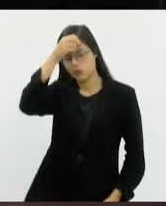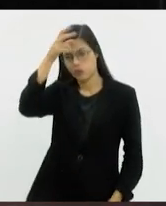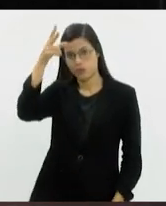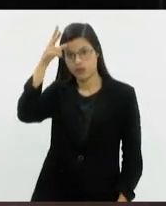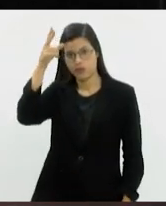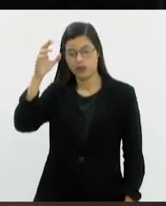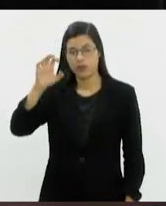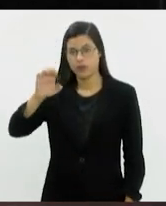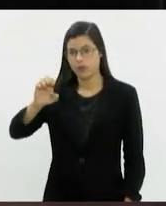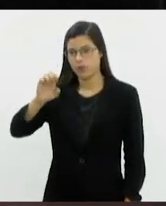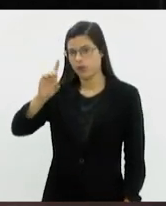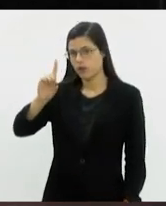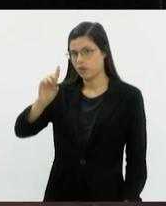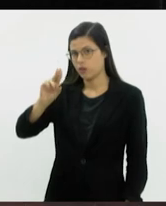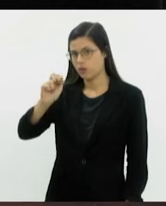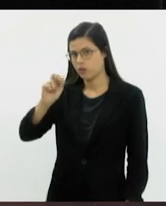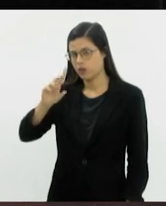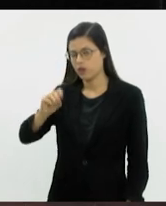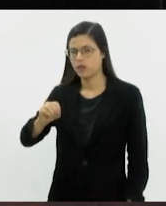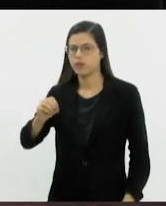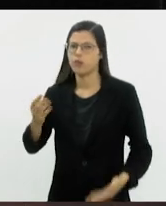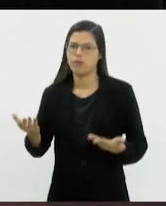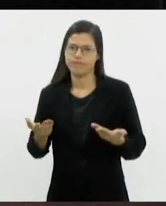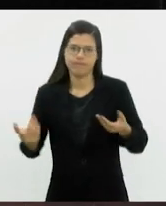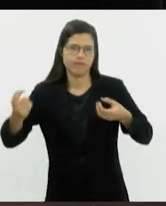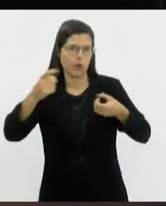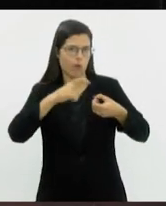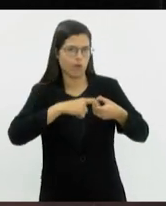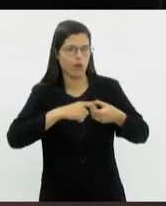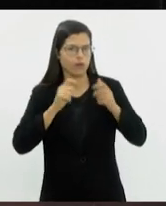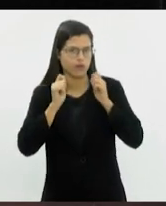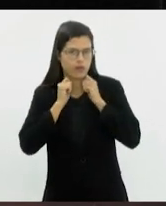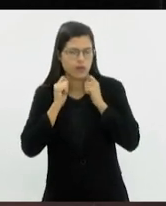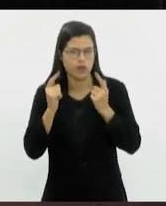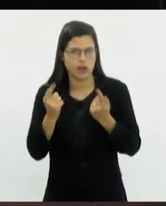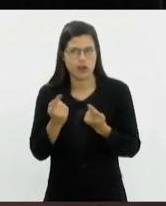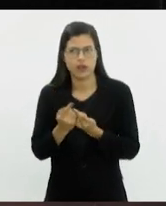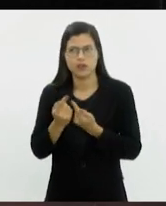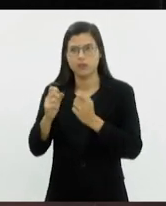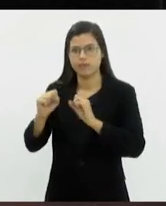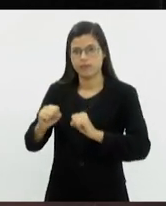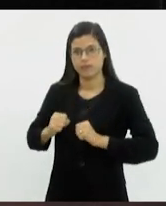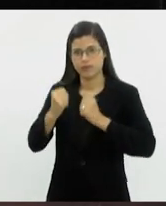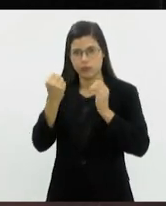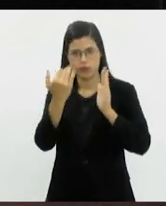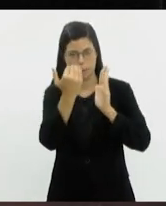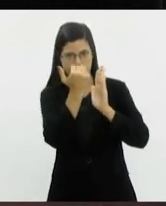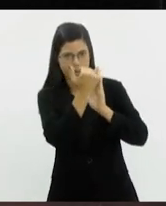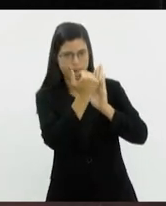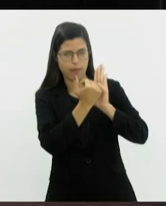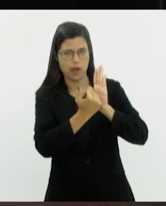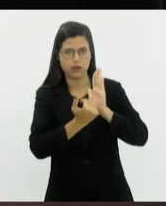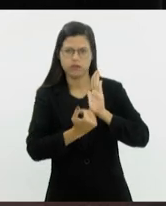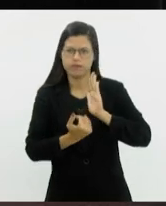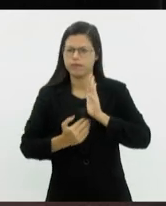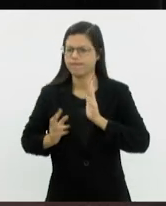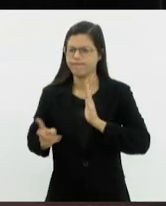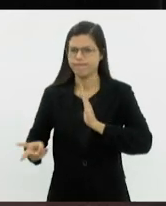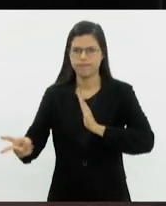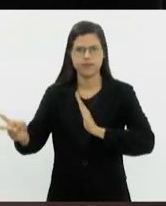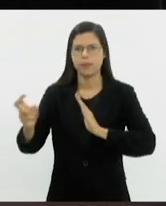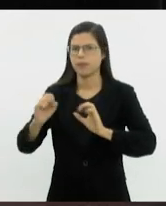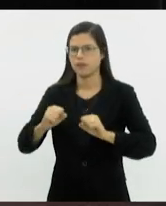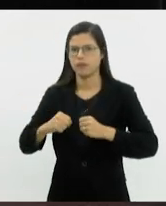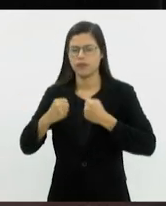E agora a gente retorna novamente a essa casa para defender aquelas pautas que sempre defendemos ao longo do nosso